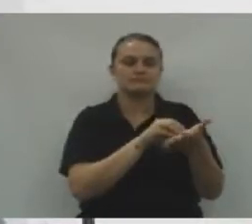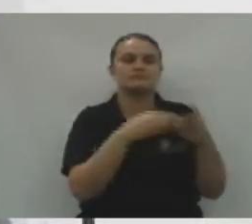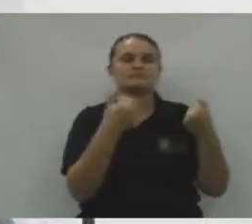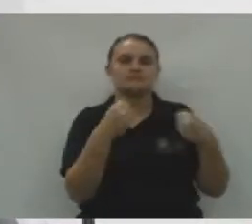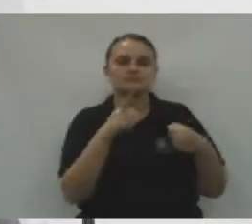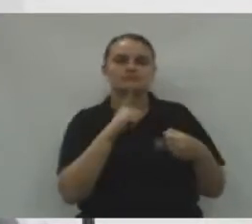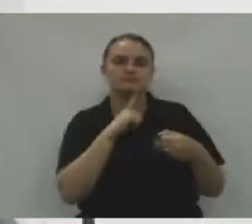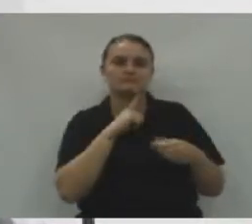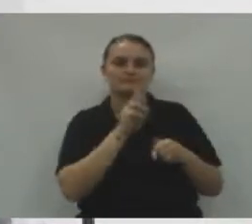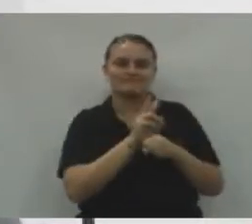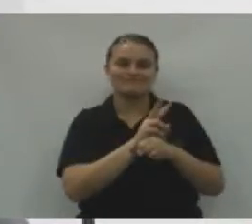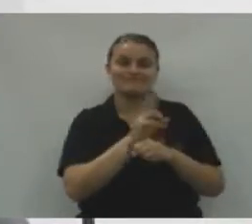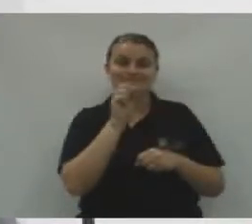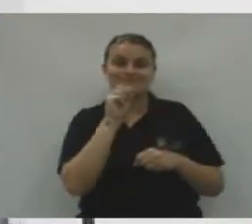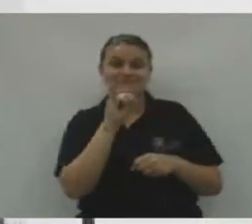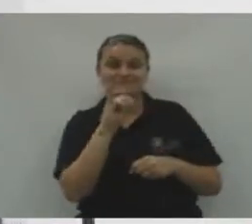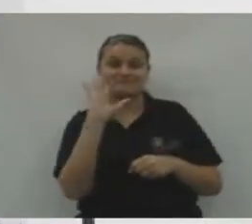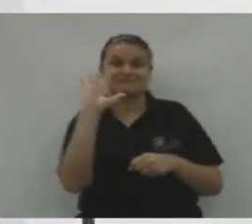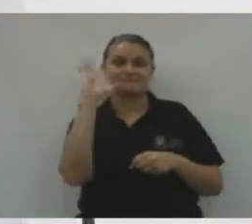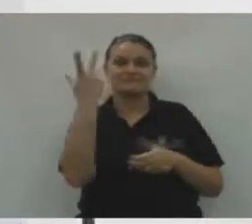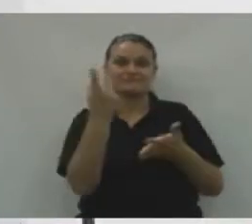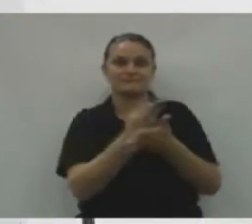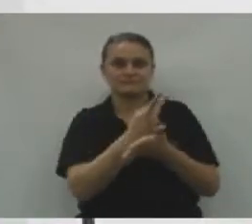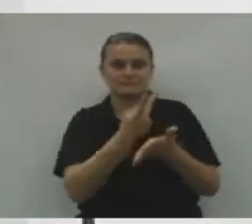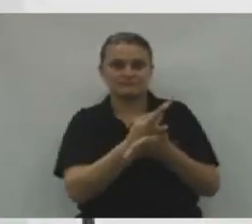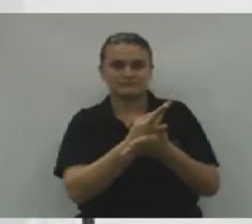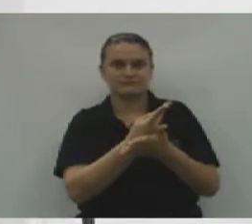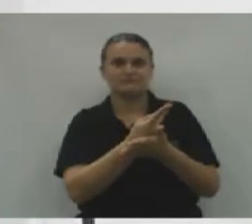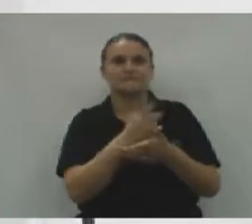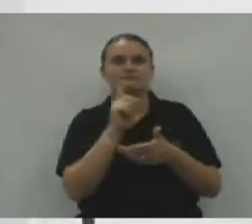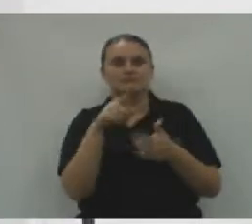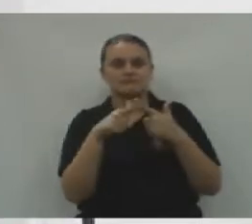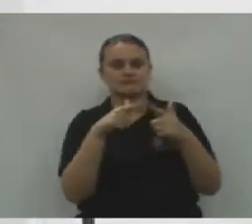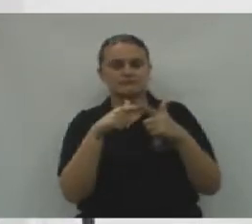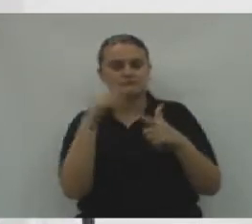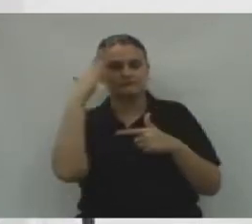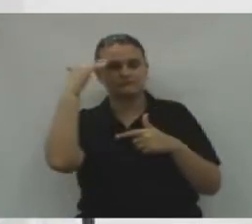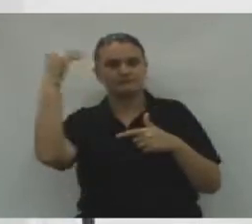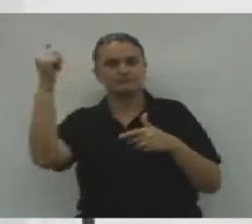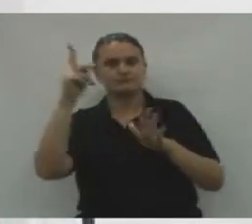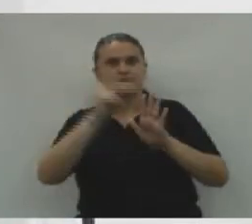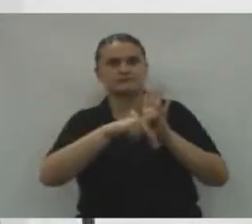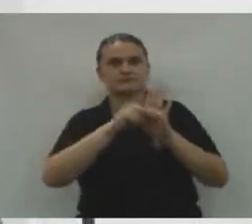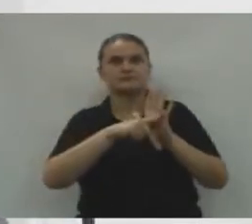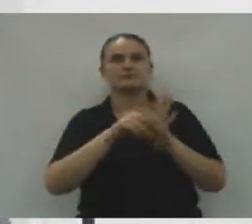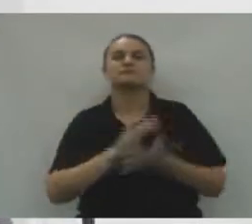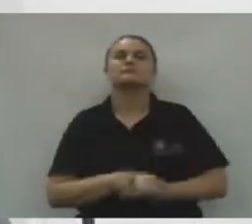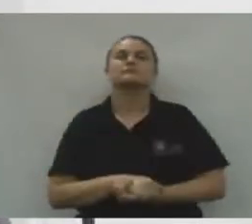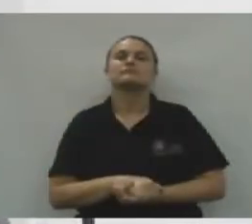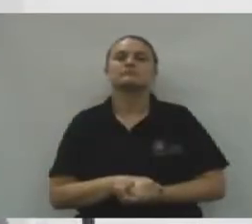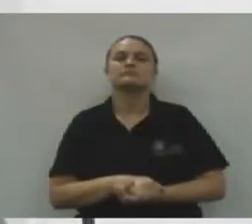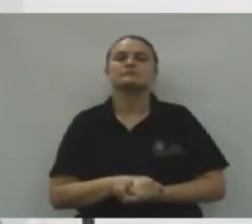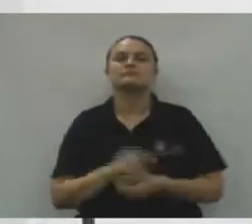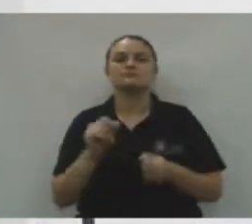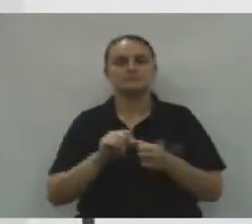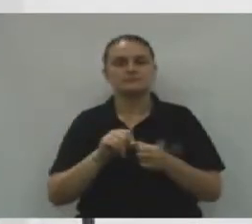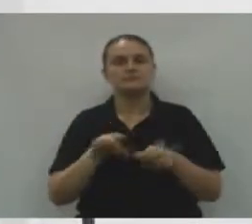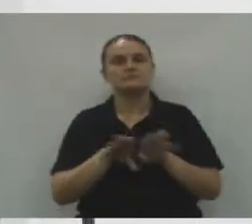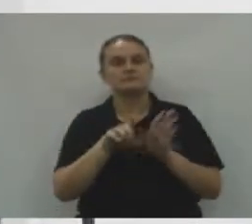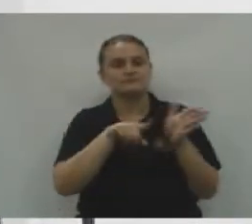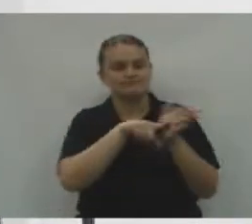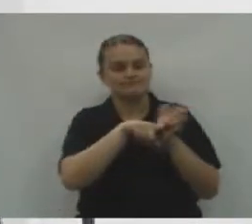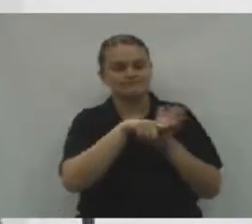cuidado, porque um erro nessa questão aí é fatal para o sucesso do projeto. Foi feita já uma pesquisa